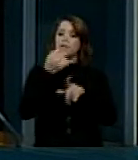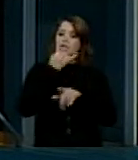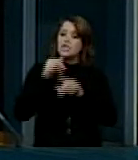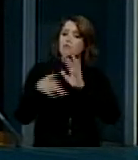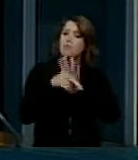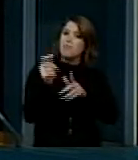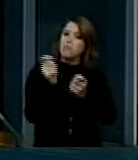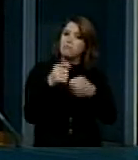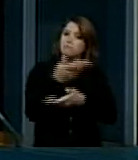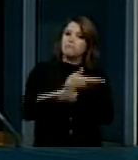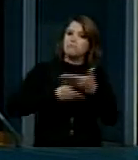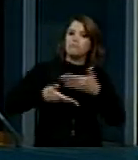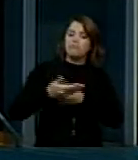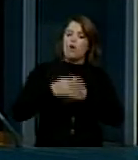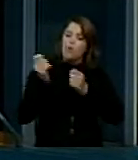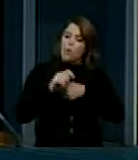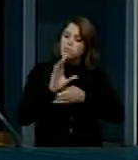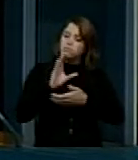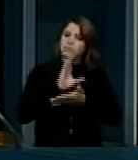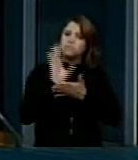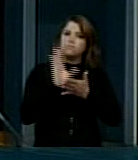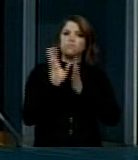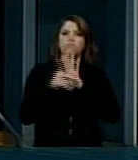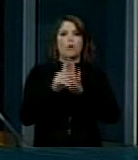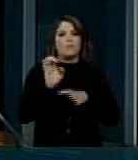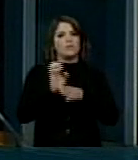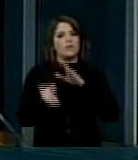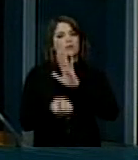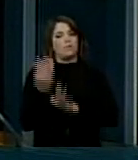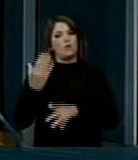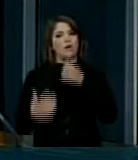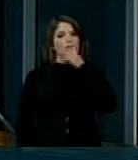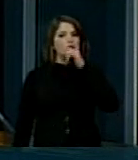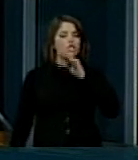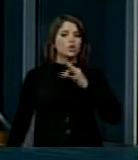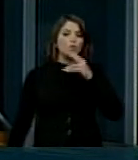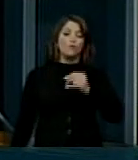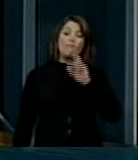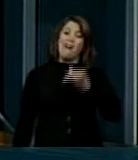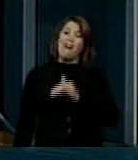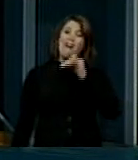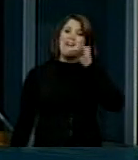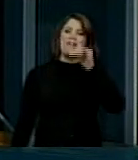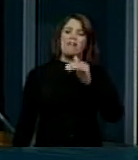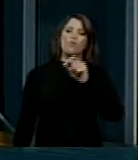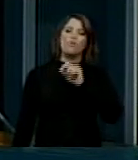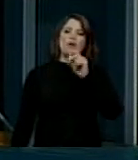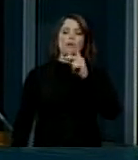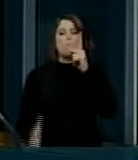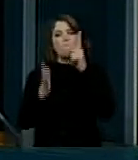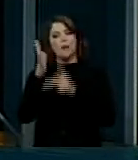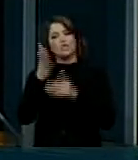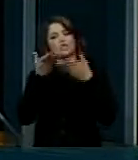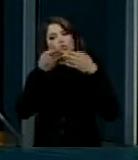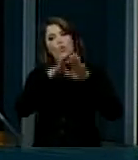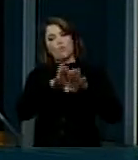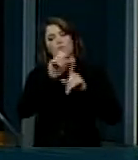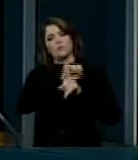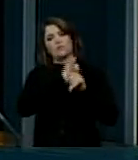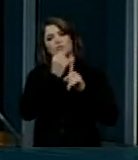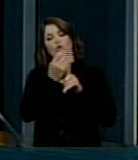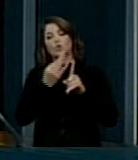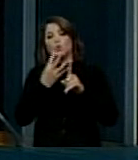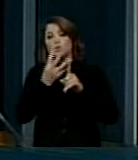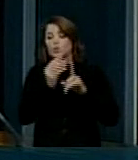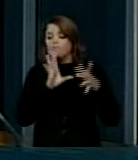comunidade, capacidade de investir no Estado que está produzindo energia elétrica, que vai além dos chamados planos de compensação social,